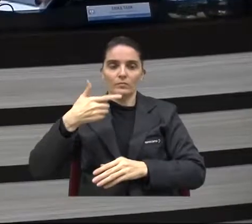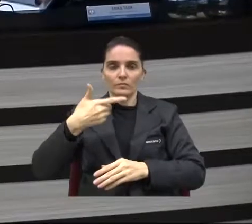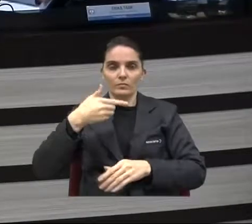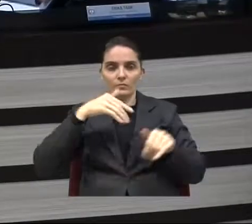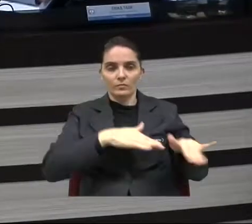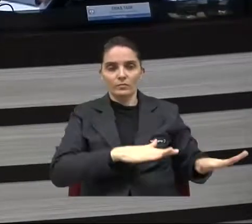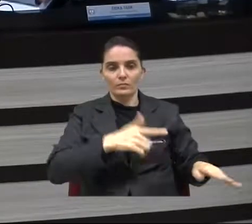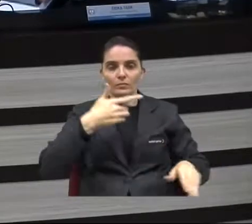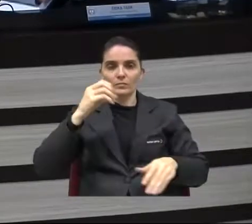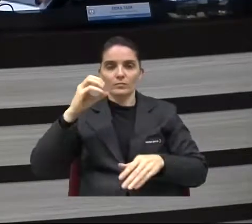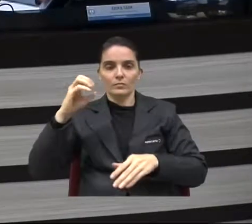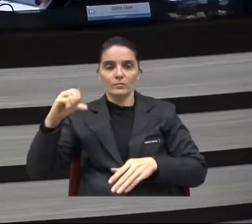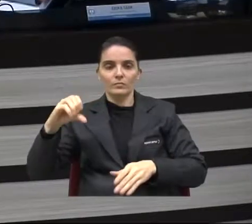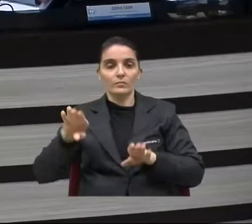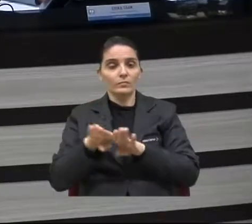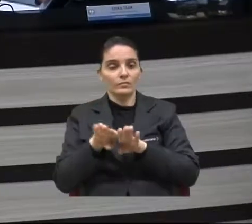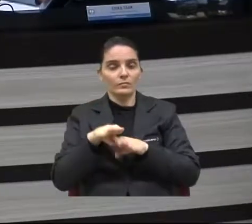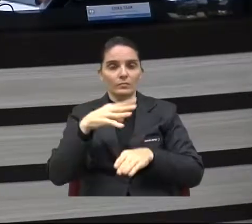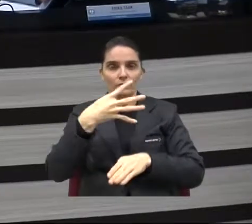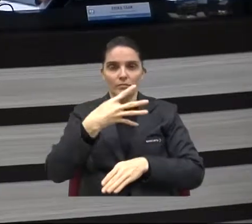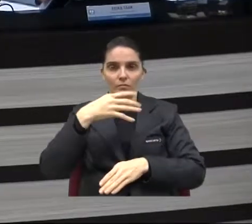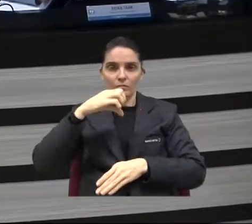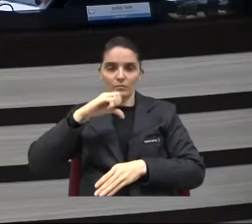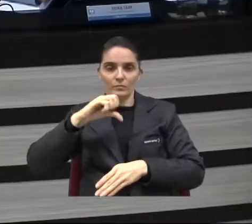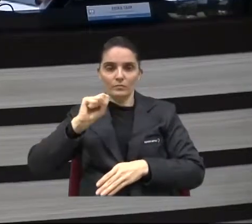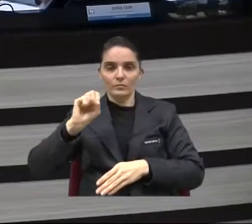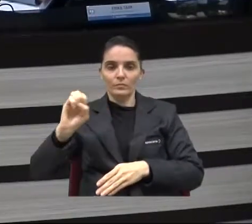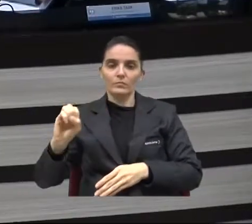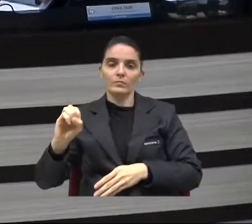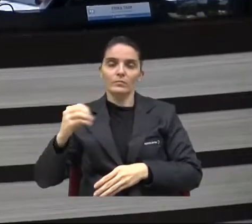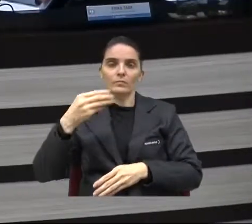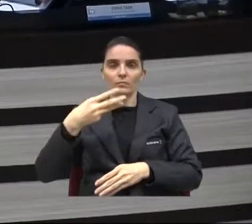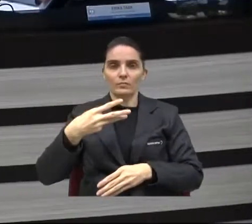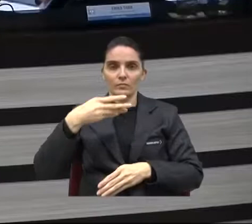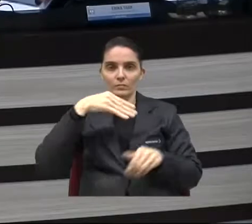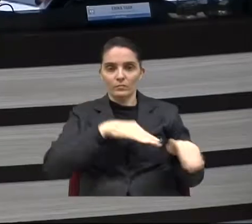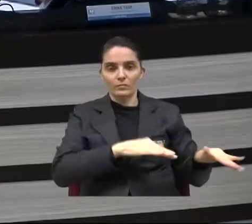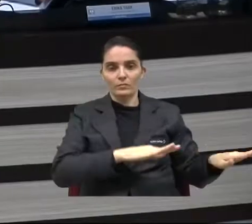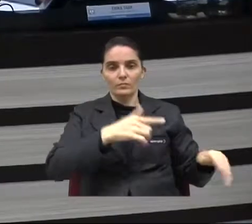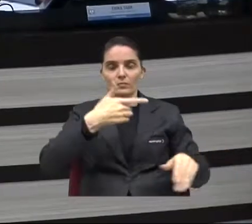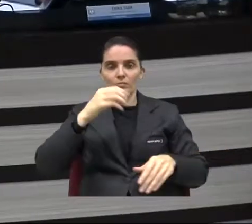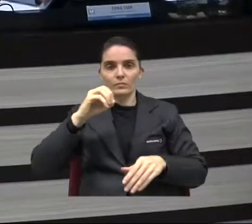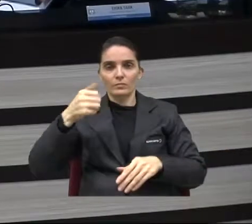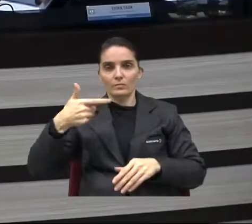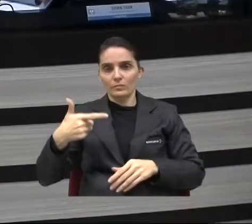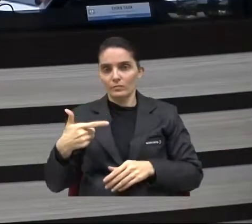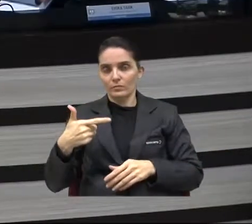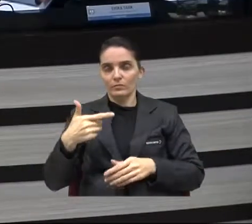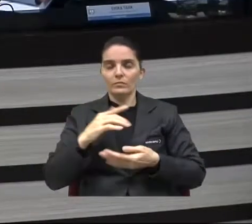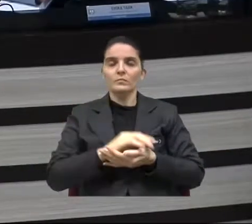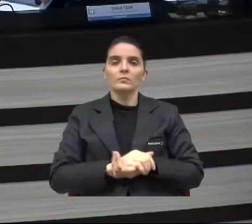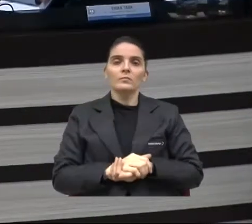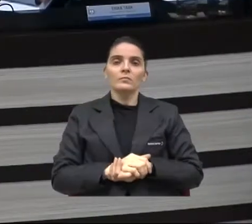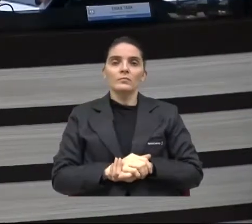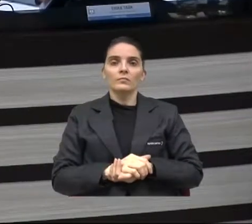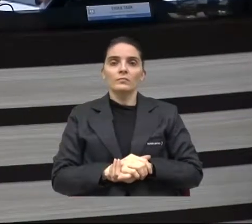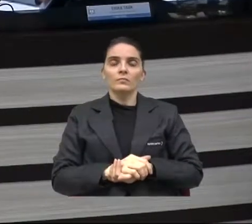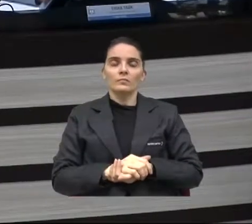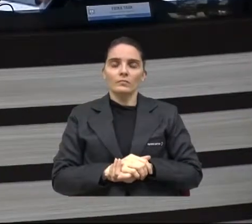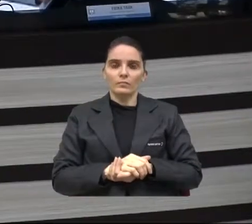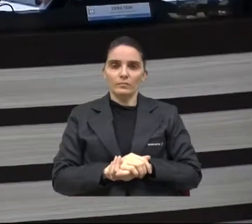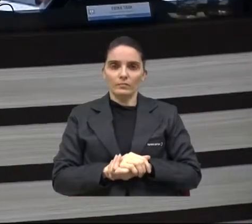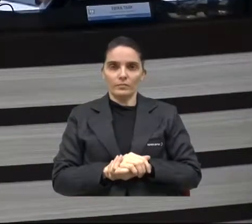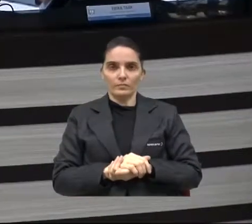de 2009, e número 4.980, de 3 de setembro de 2012, e da